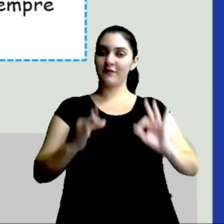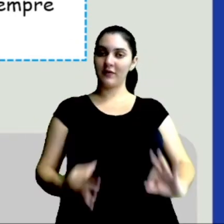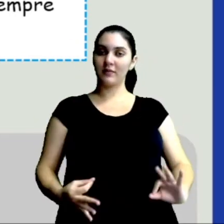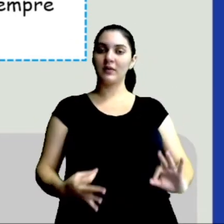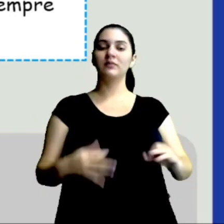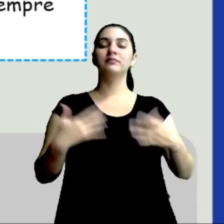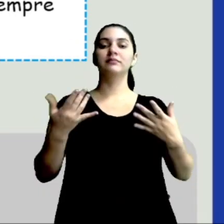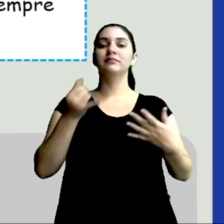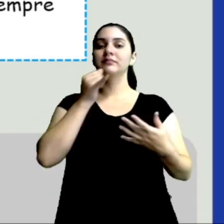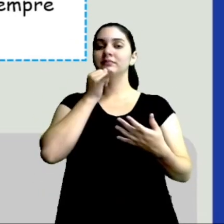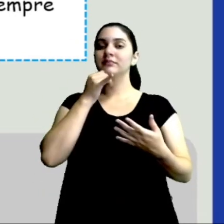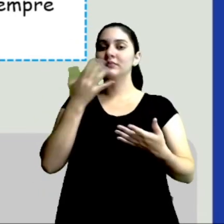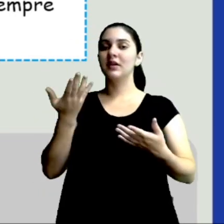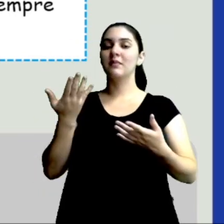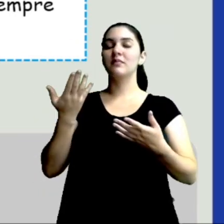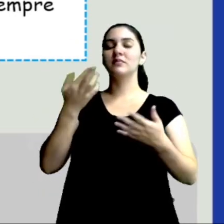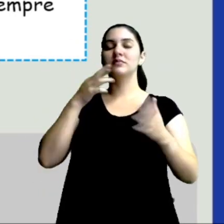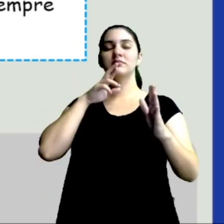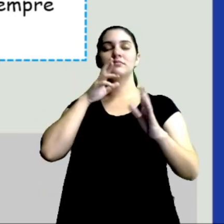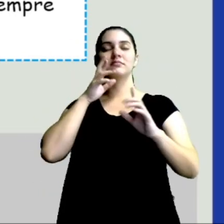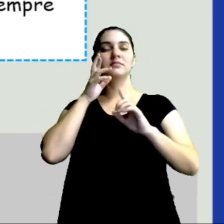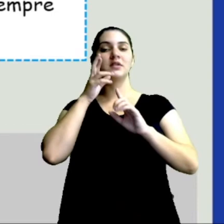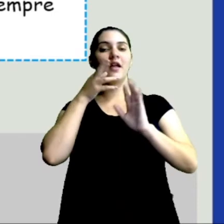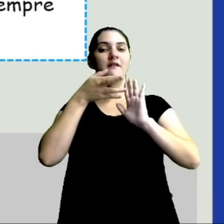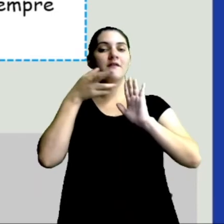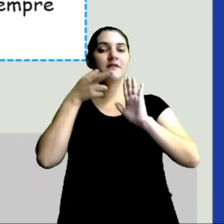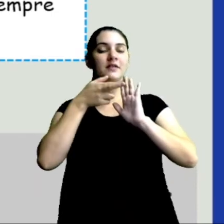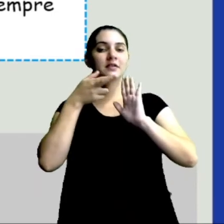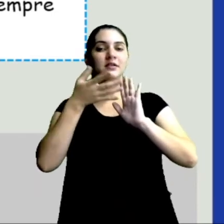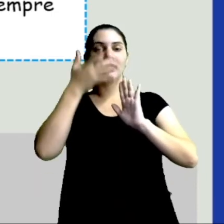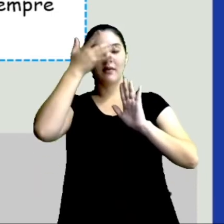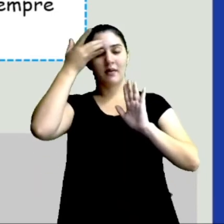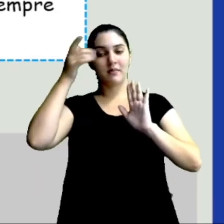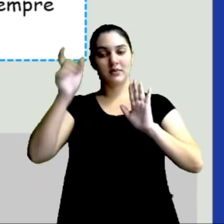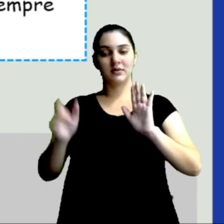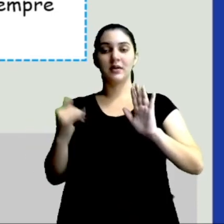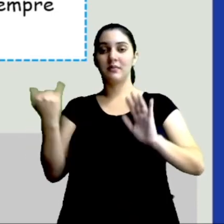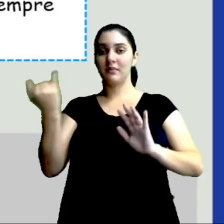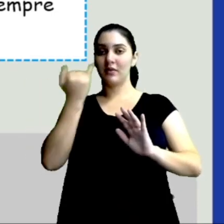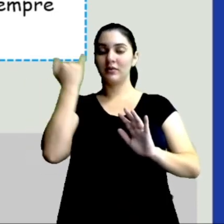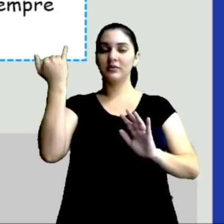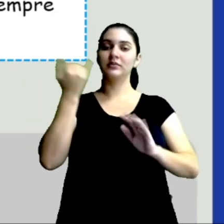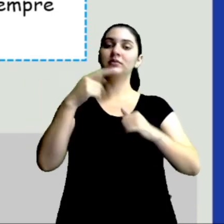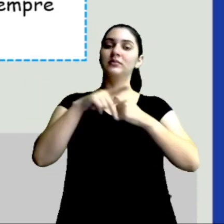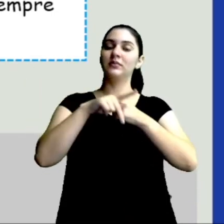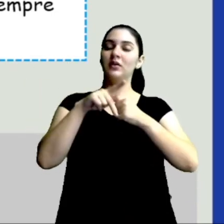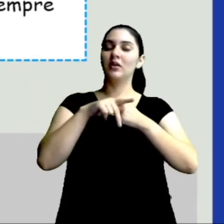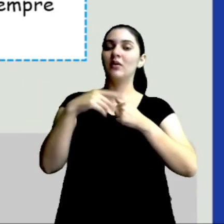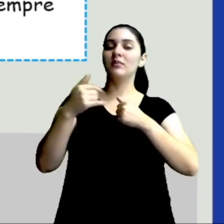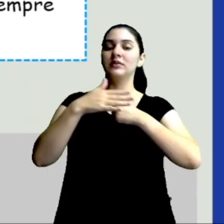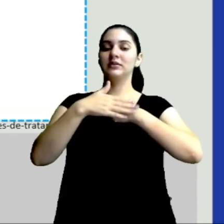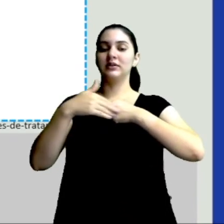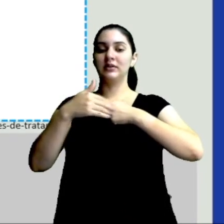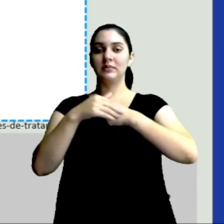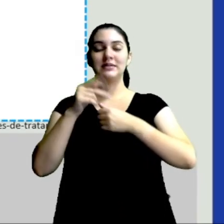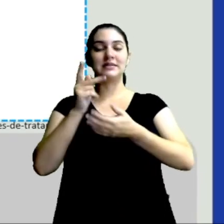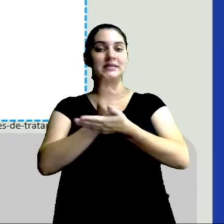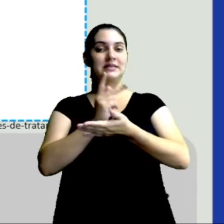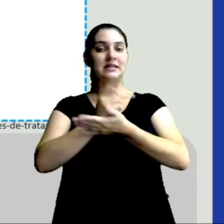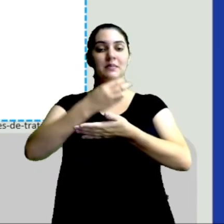Mesmo sendo utilizado para se referir ao interlocutor, é importante que o pronome de tratamento sempre seja empregado na terceira